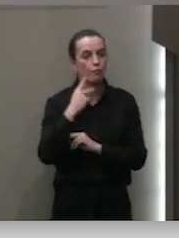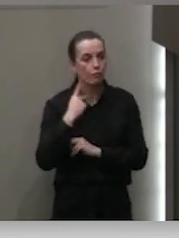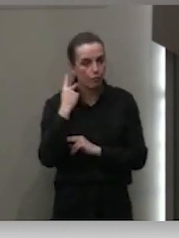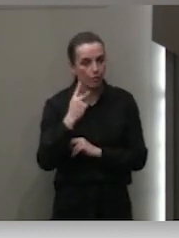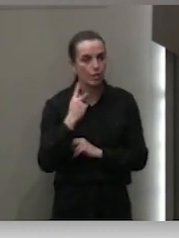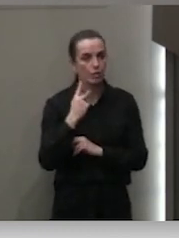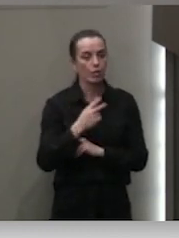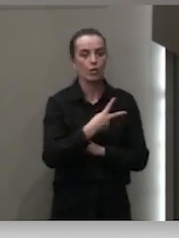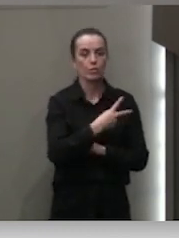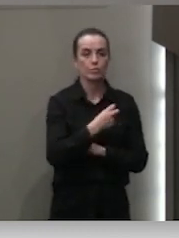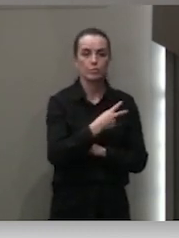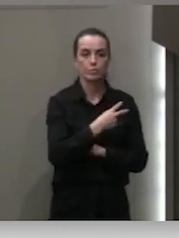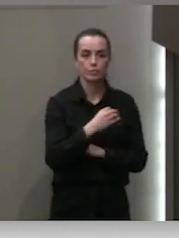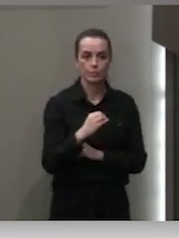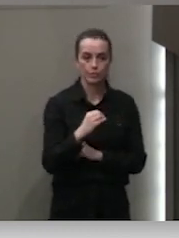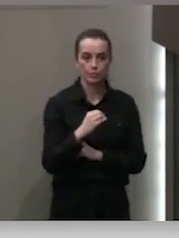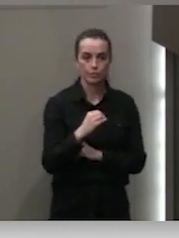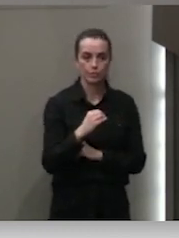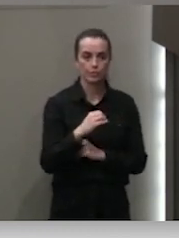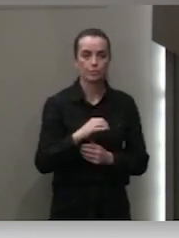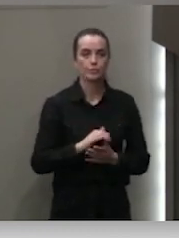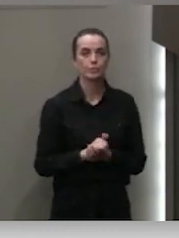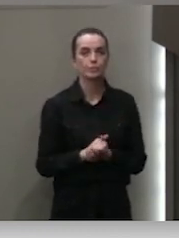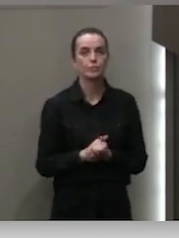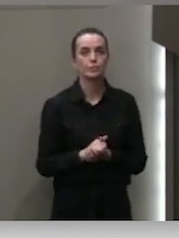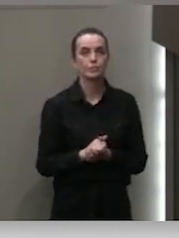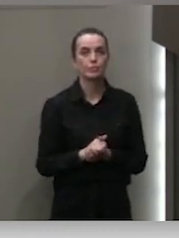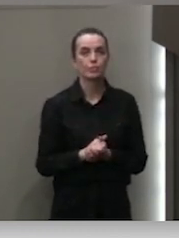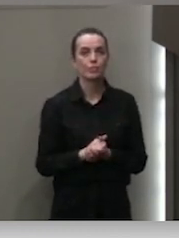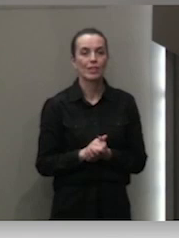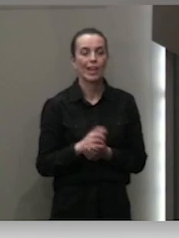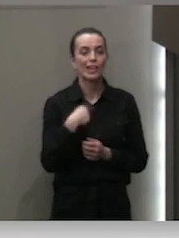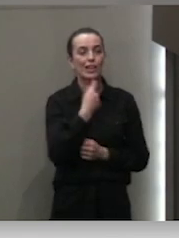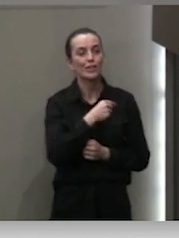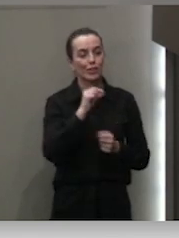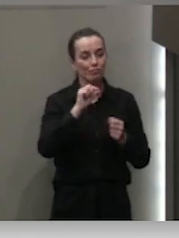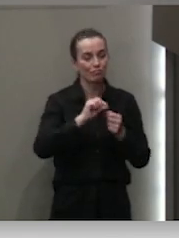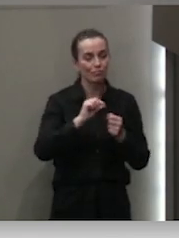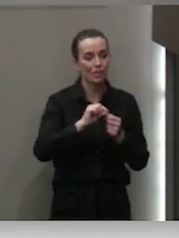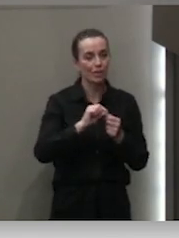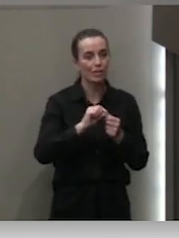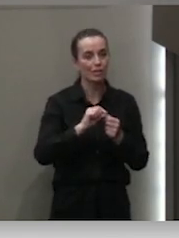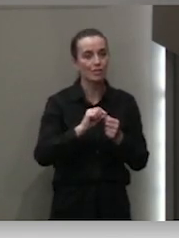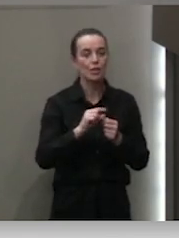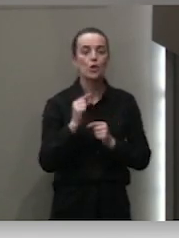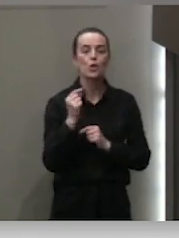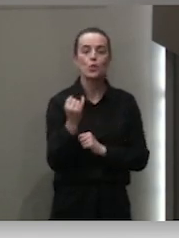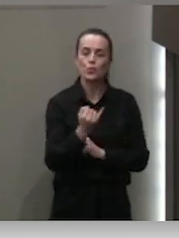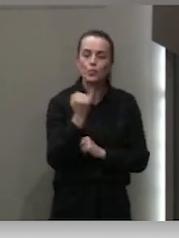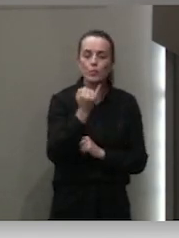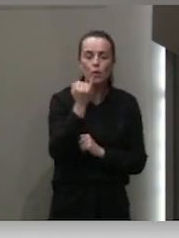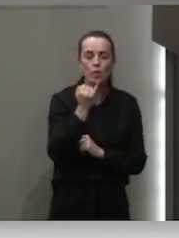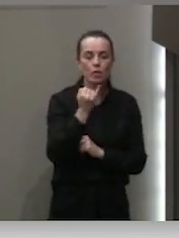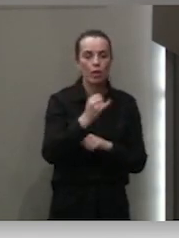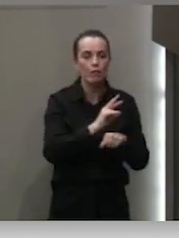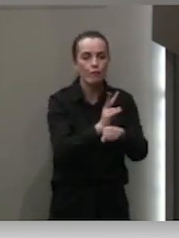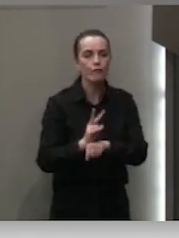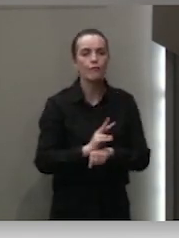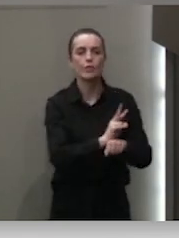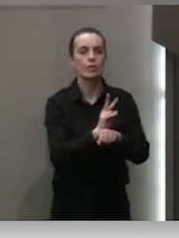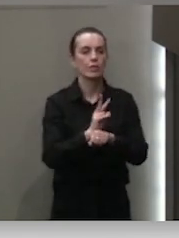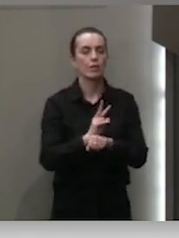em 2020 foi de que faríamos uma das funções essenciais que seria a fiscalização do poder